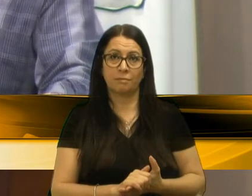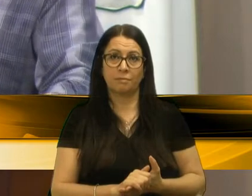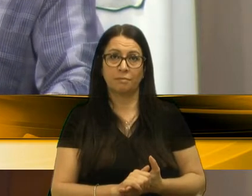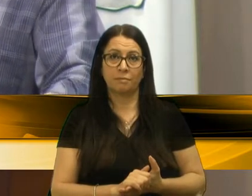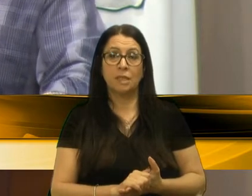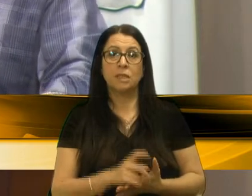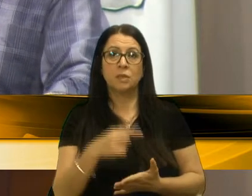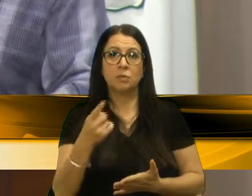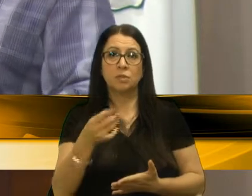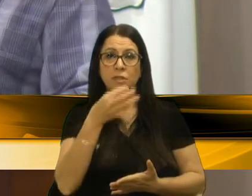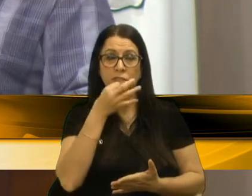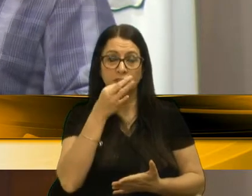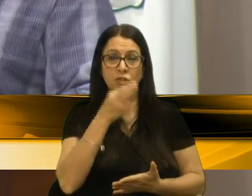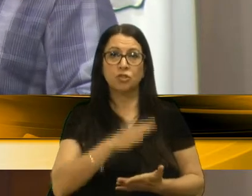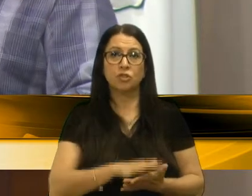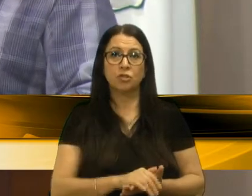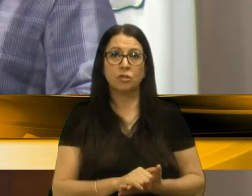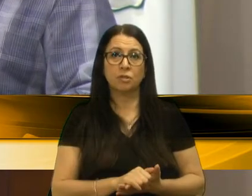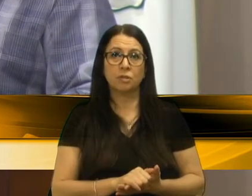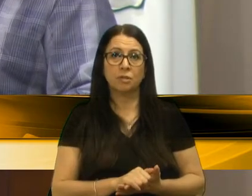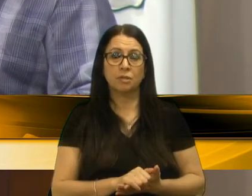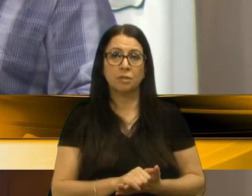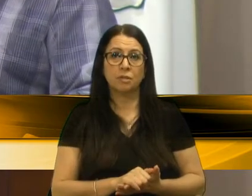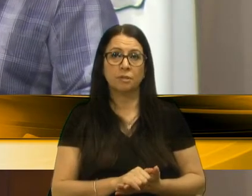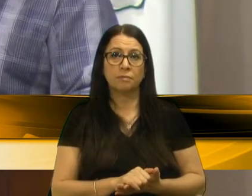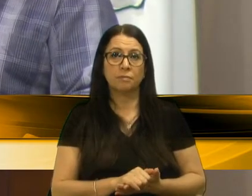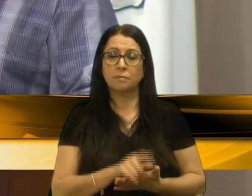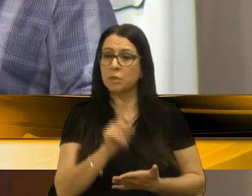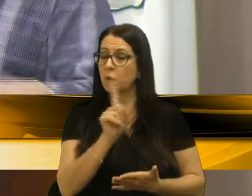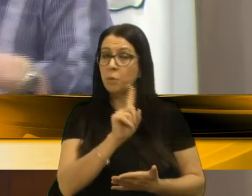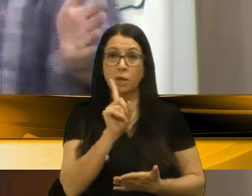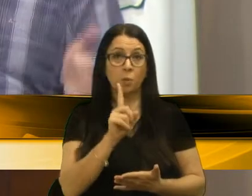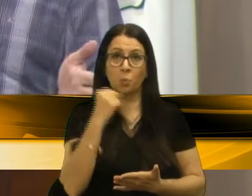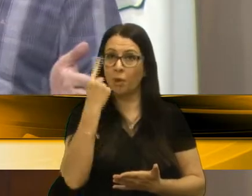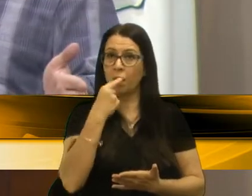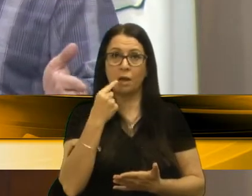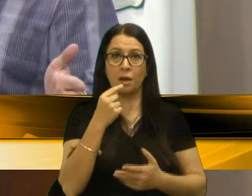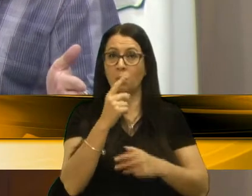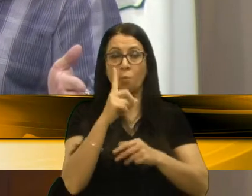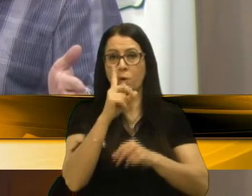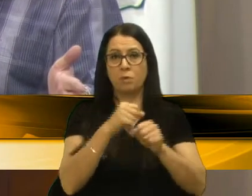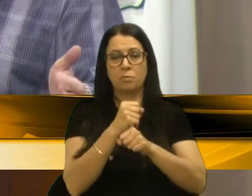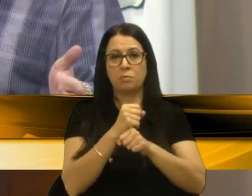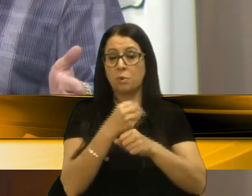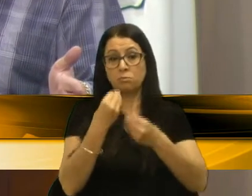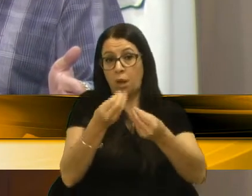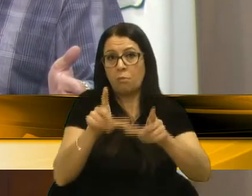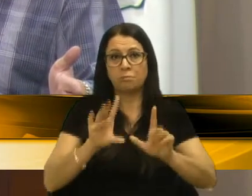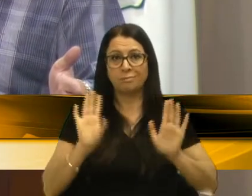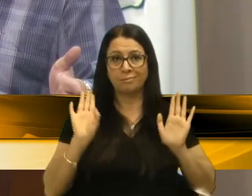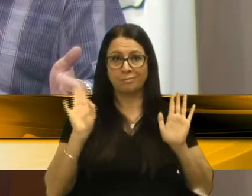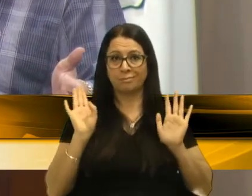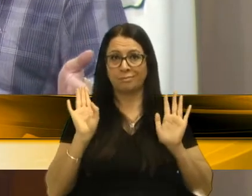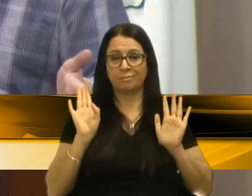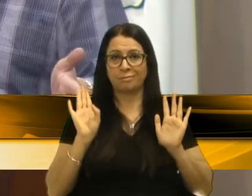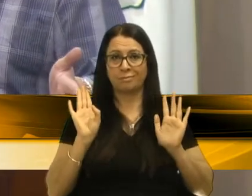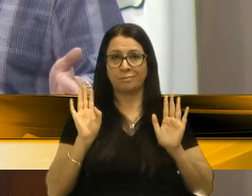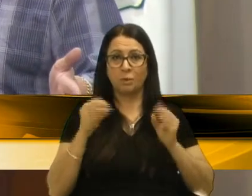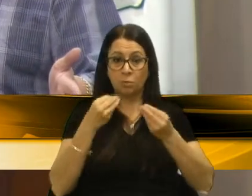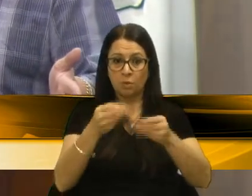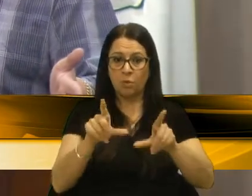Enquanto em Caxias do Sul, não é nem um ano, não se fornece o alvará. O alvará não